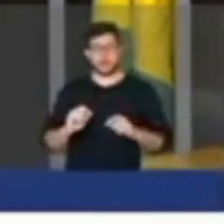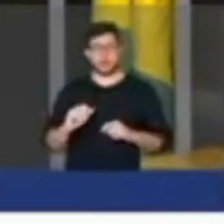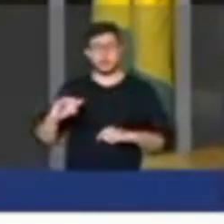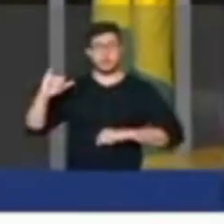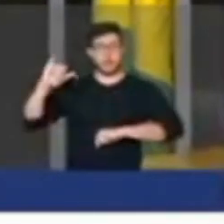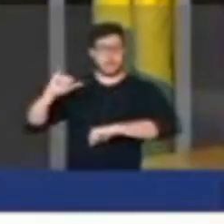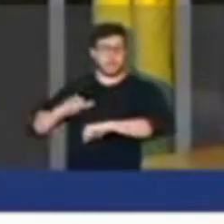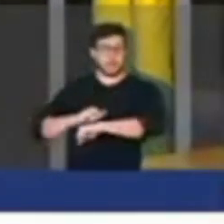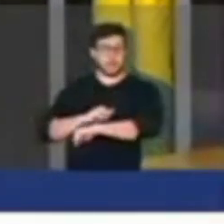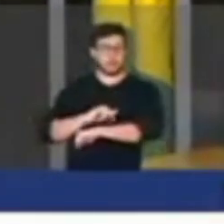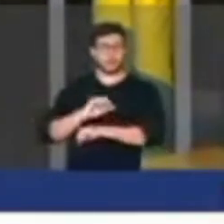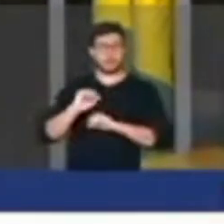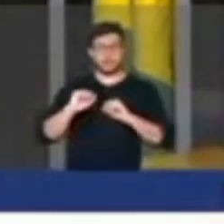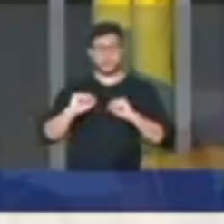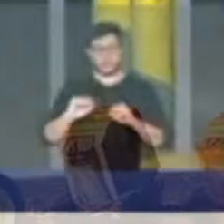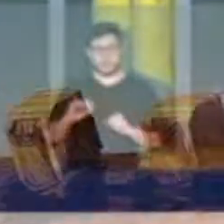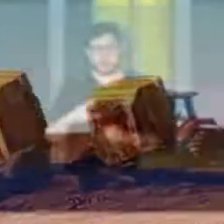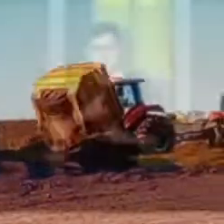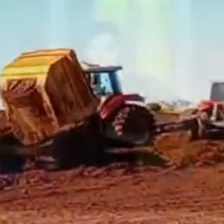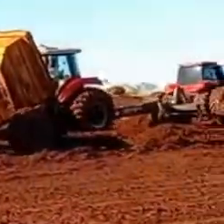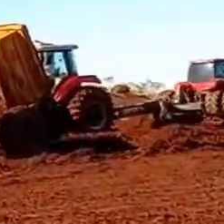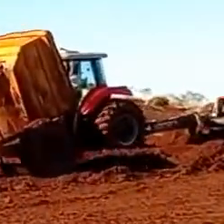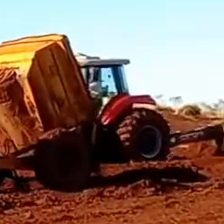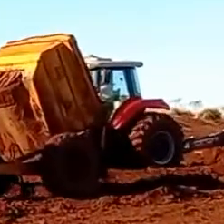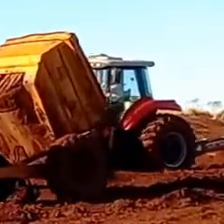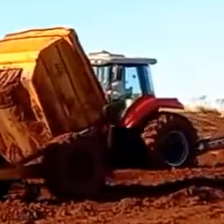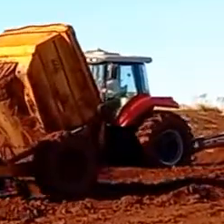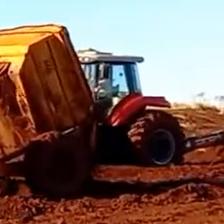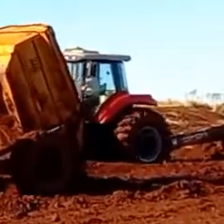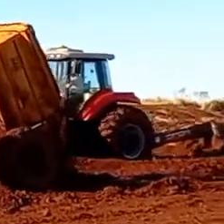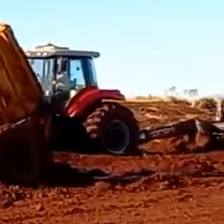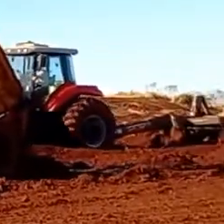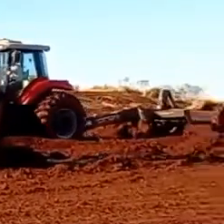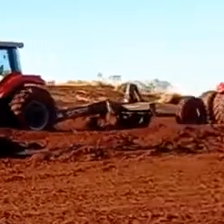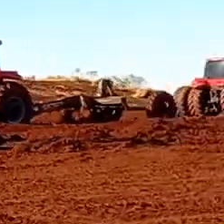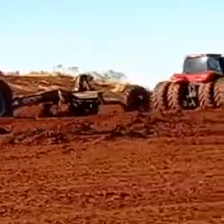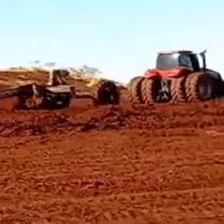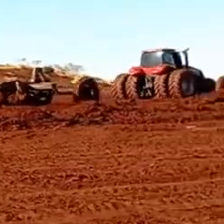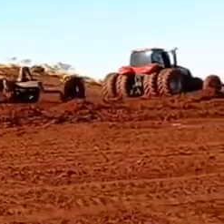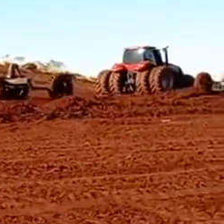Ângelo receba aeronaves grandes, notadamente